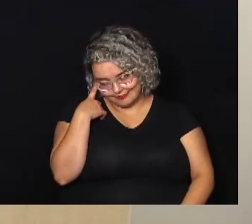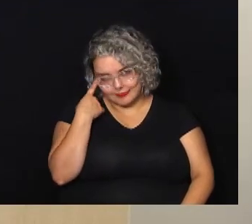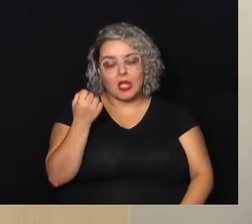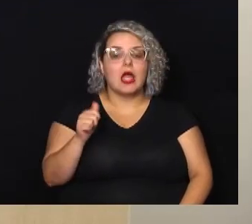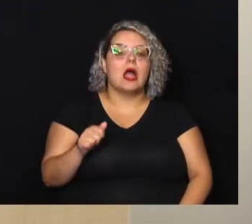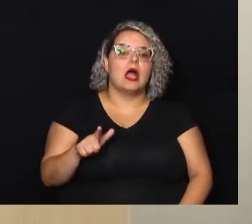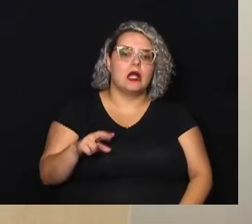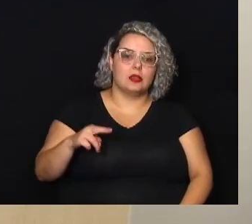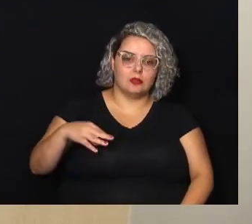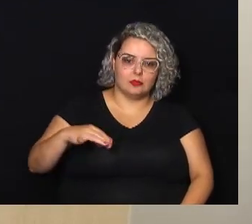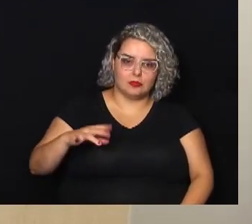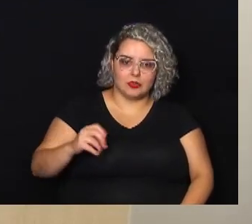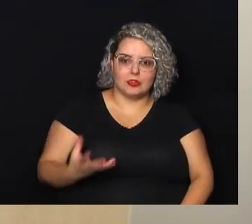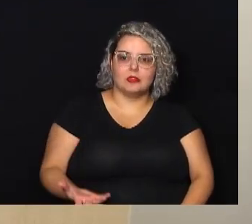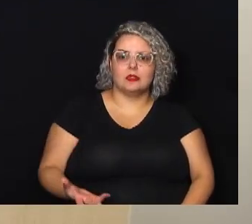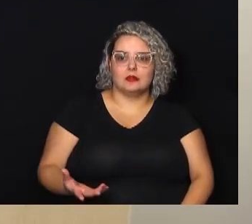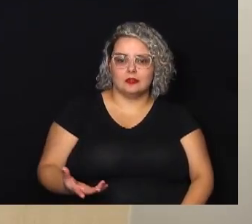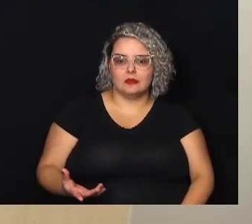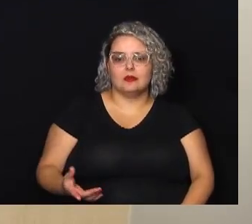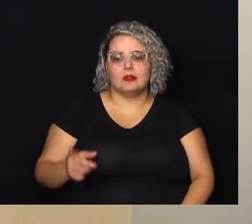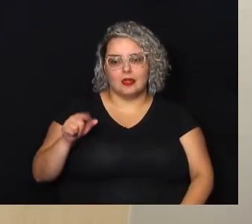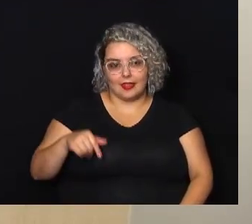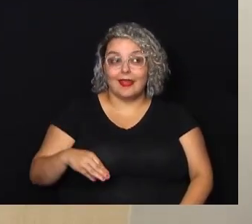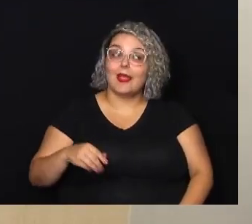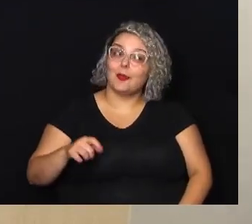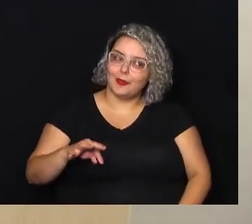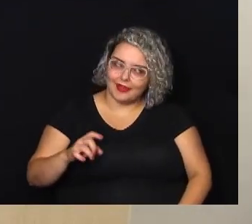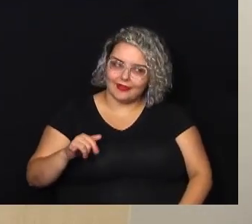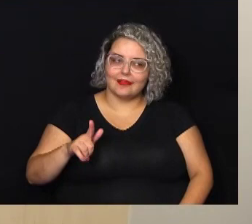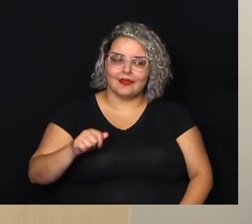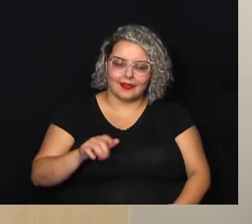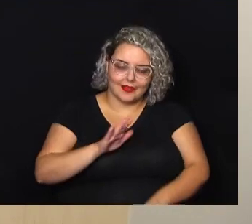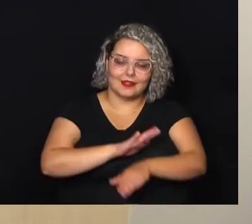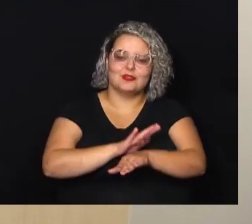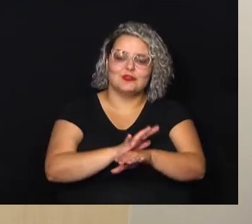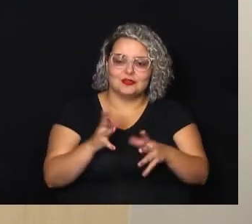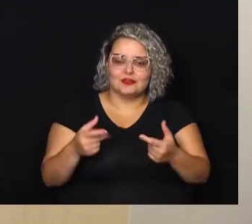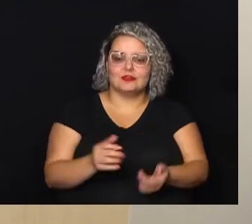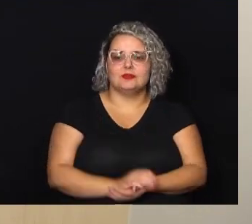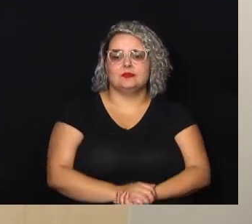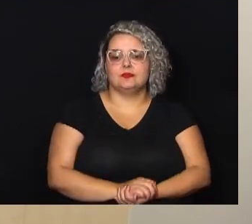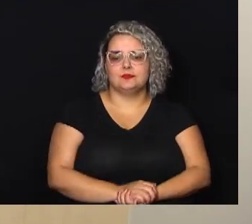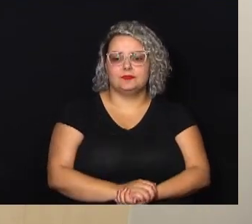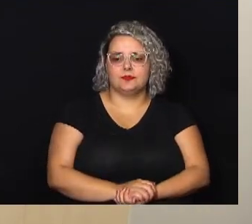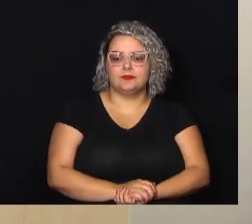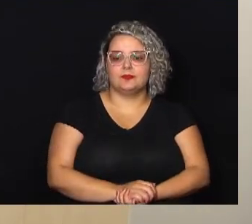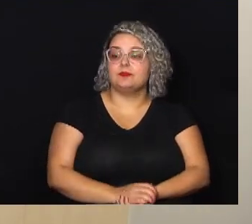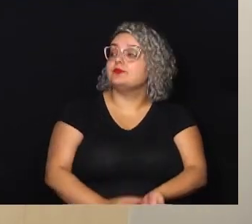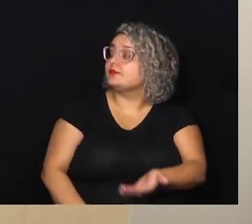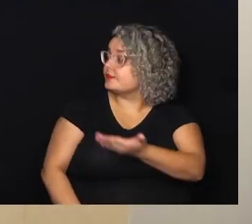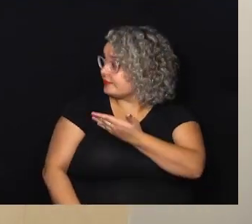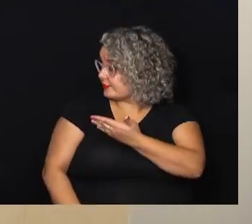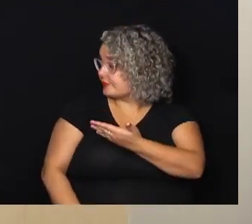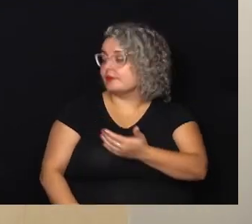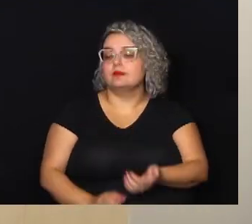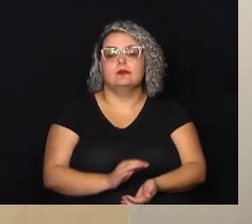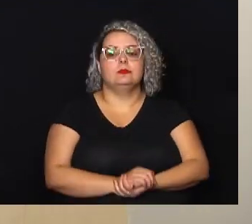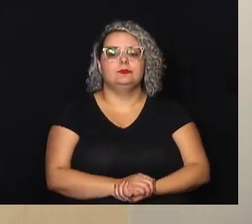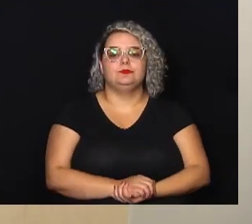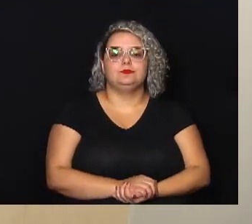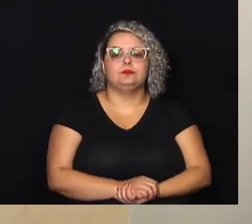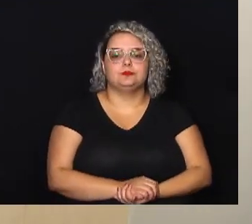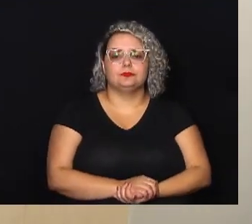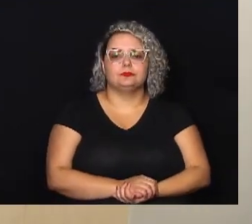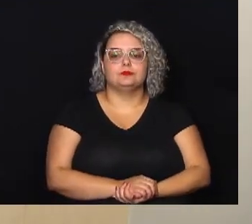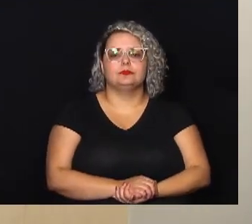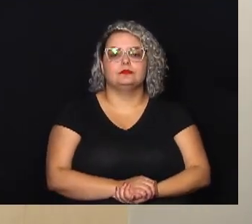papel alumínio, mais um item para ter em casa. Né? Esse é ótimo. E aí, aqui então, eu posiciono a massa,